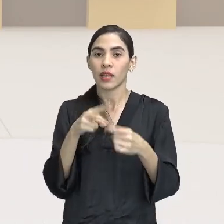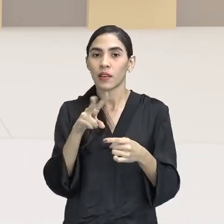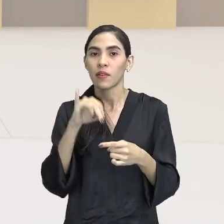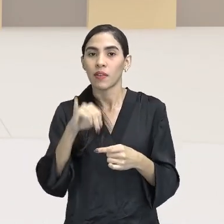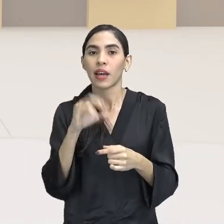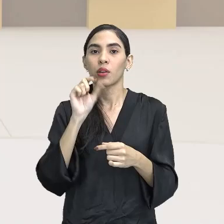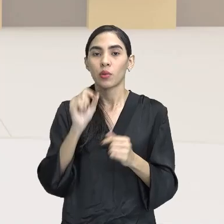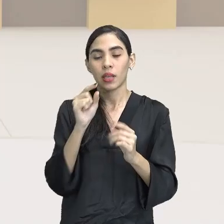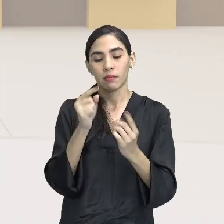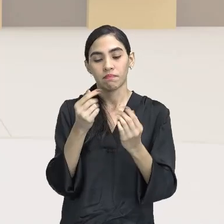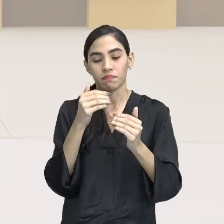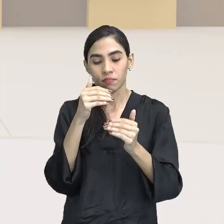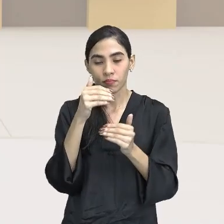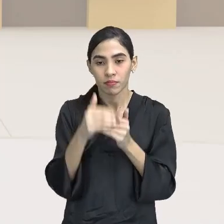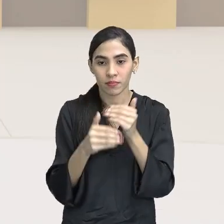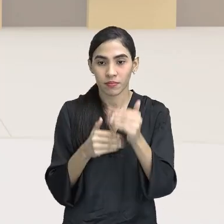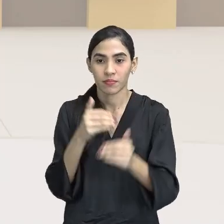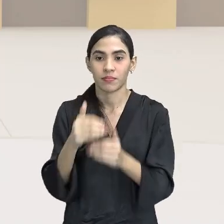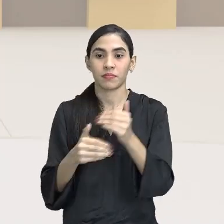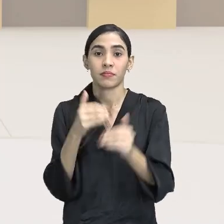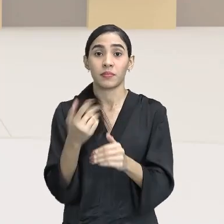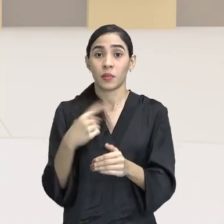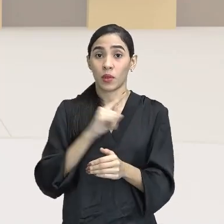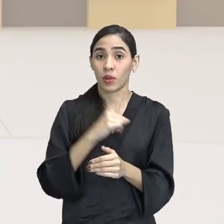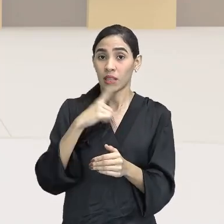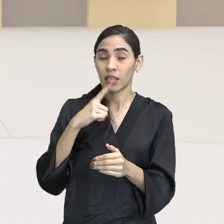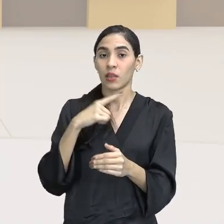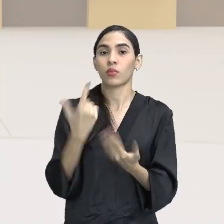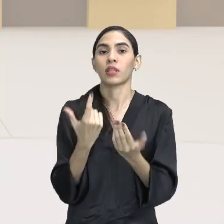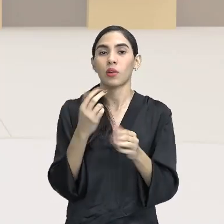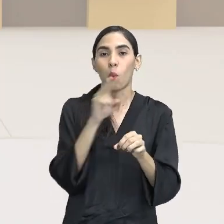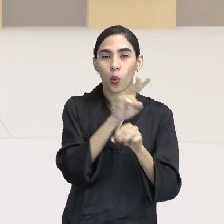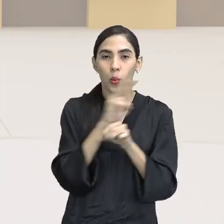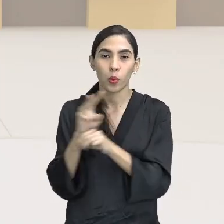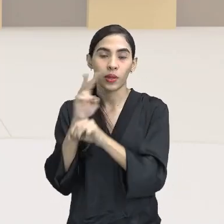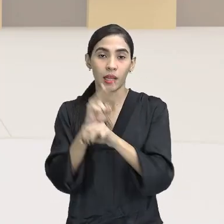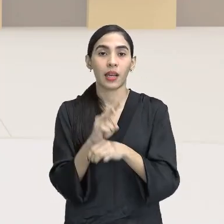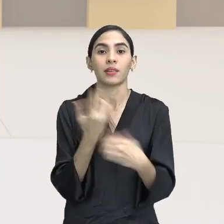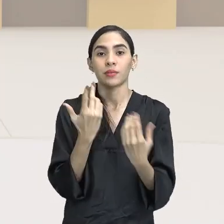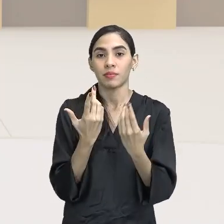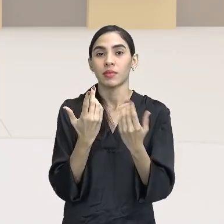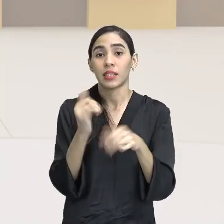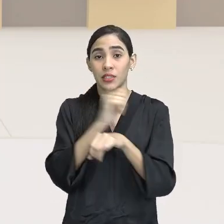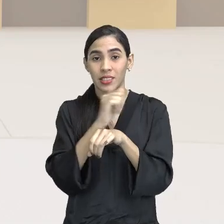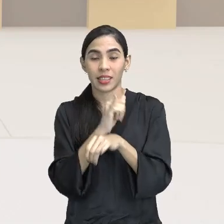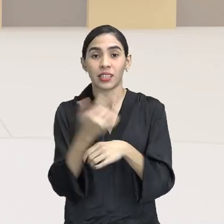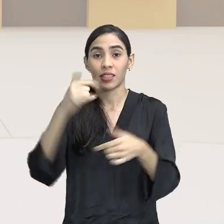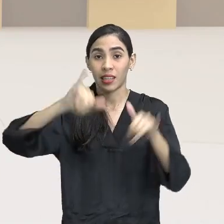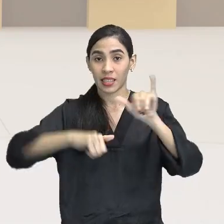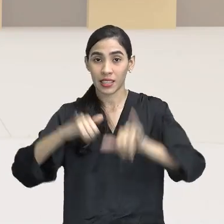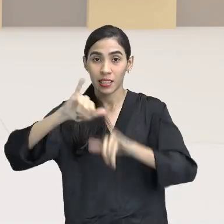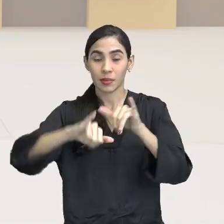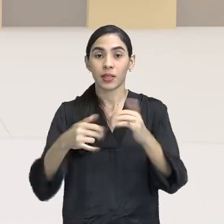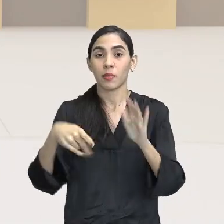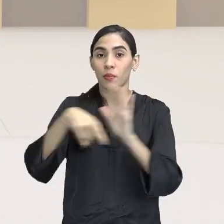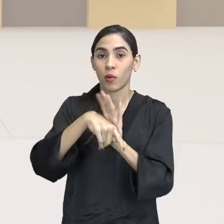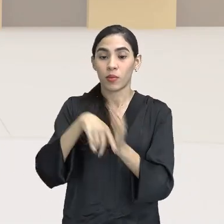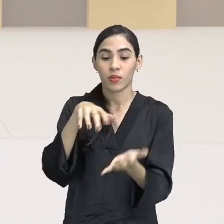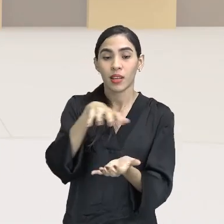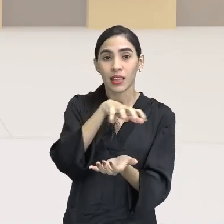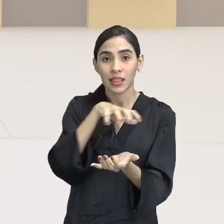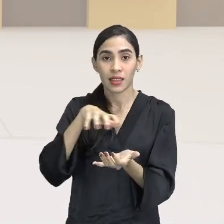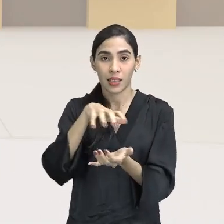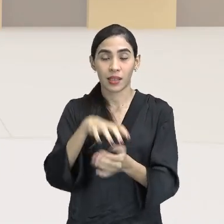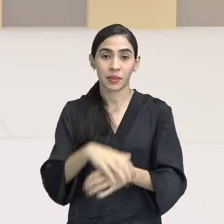em sequência, para justamente a gente ter uma reciclagem desses elementos químicos ali na Terra,